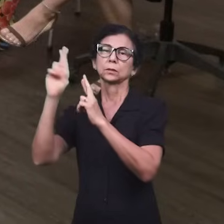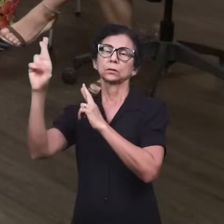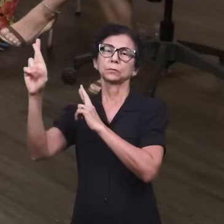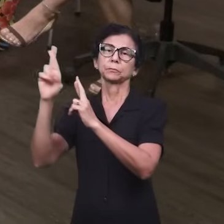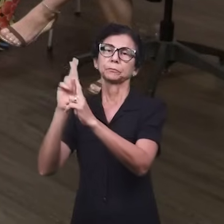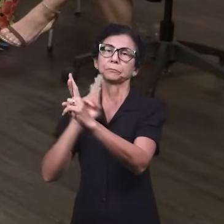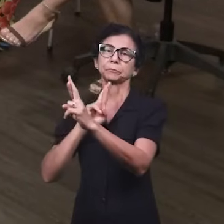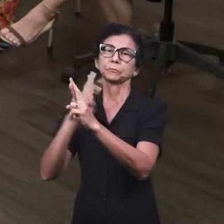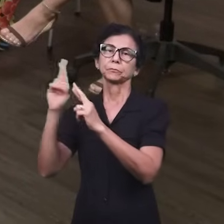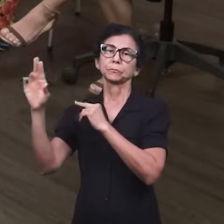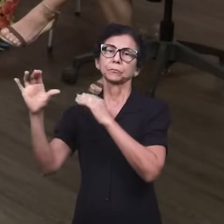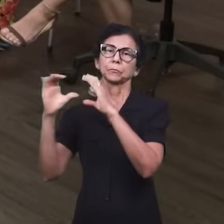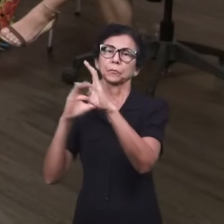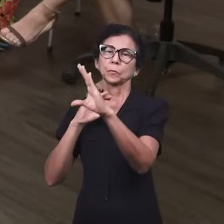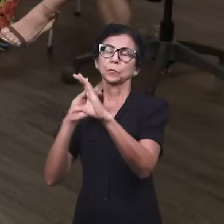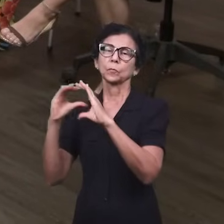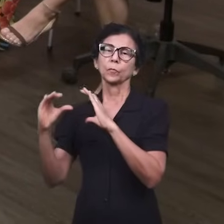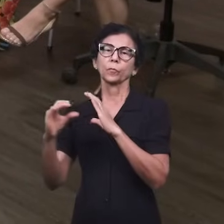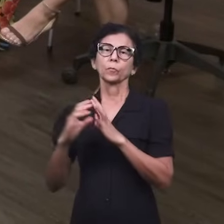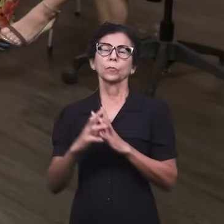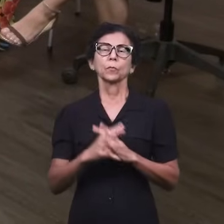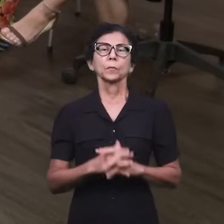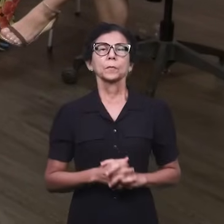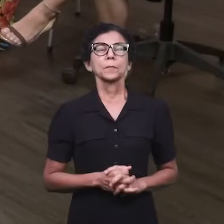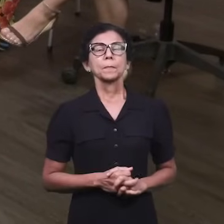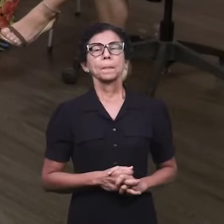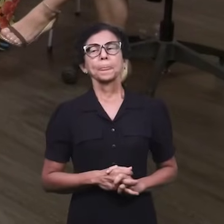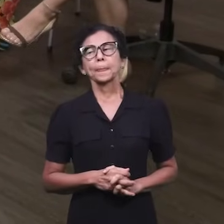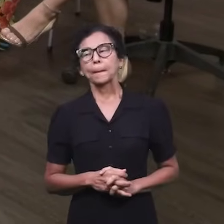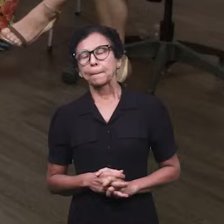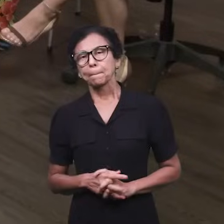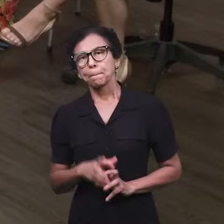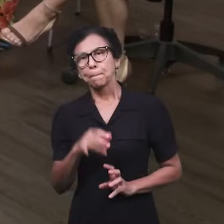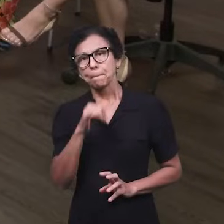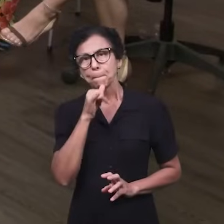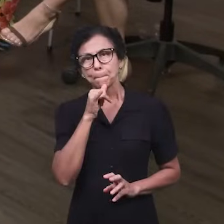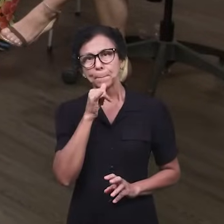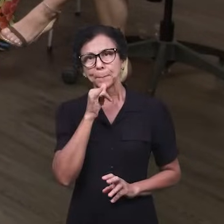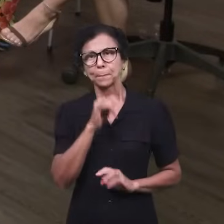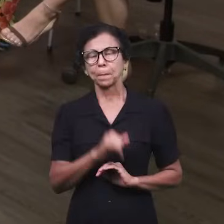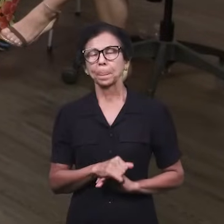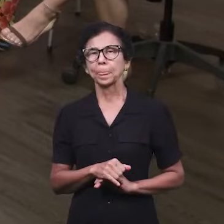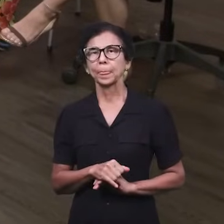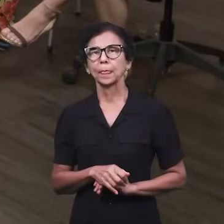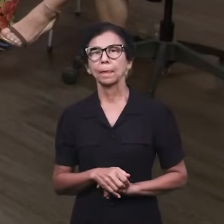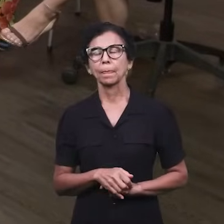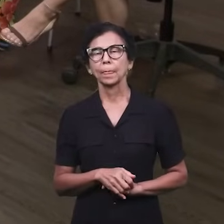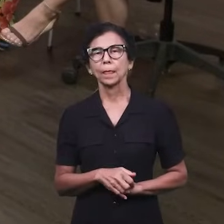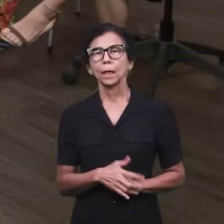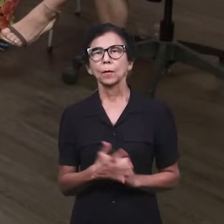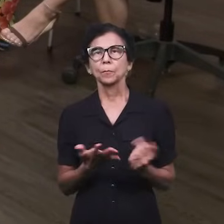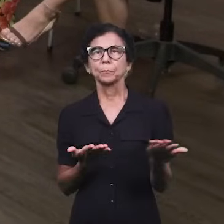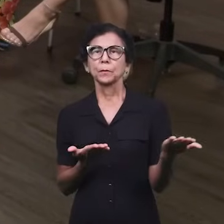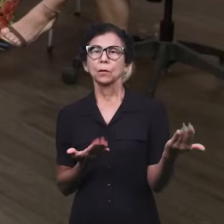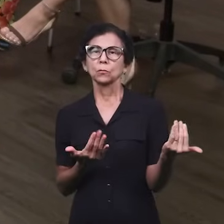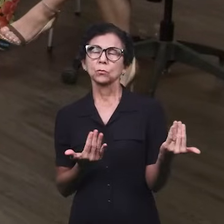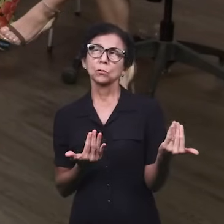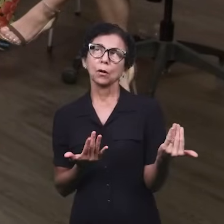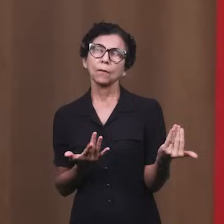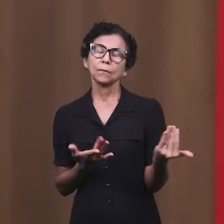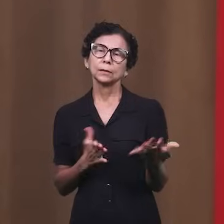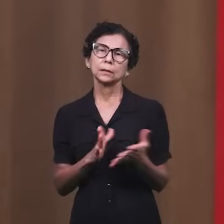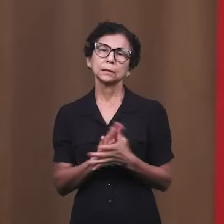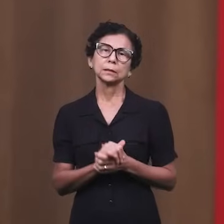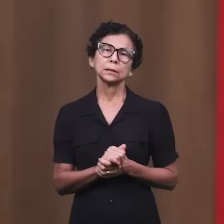de um ponto de vista assim bem prático bem prático Digamos que você jovem e isso não somente os